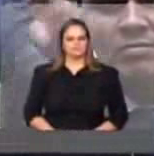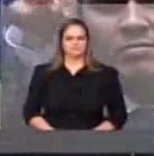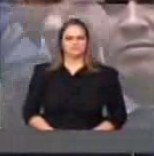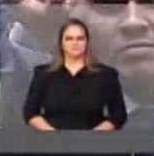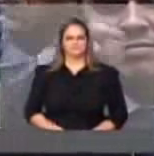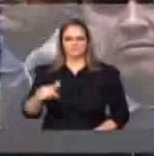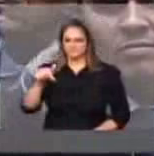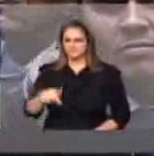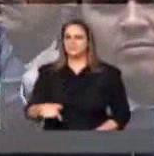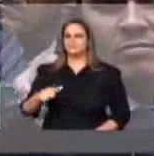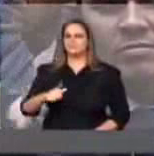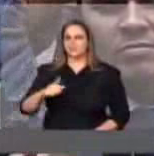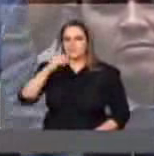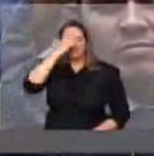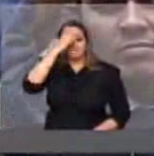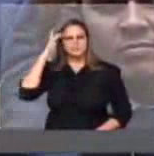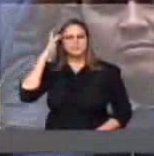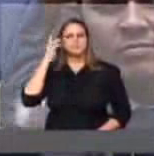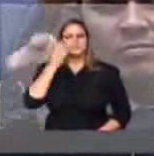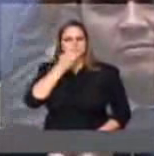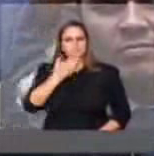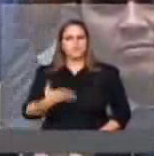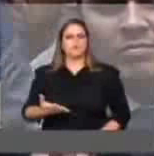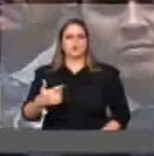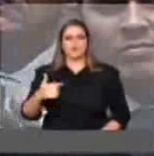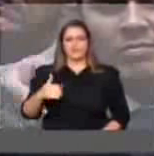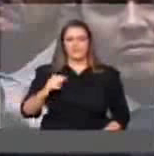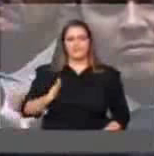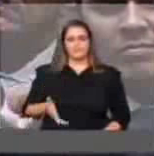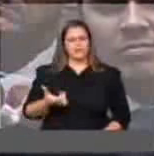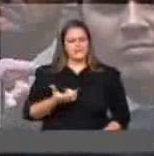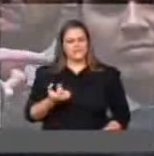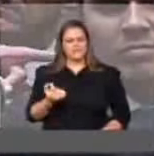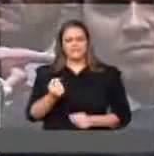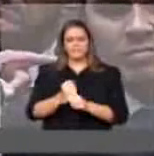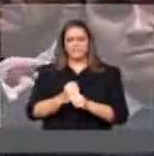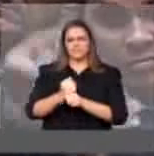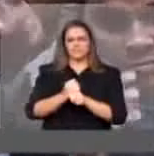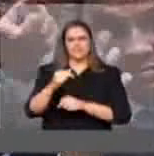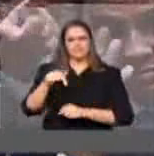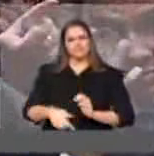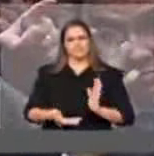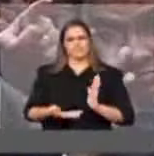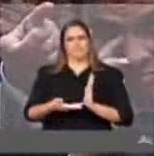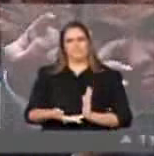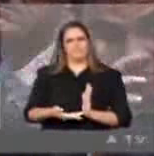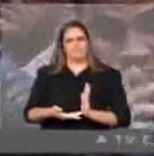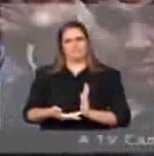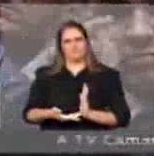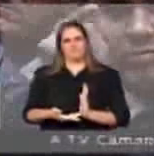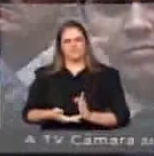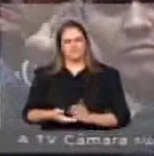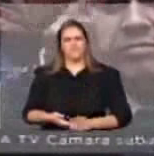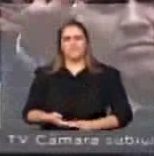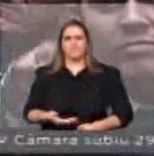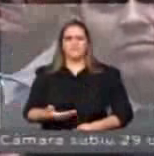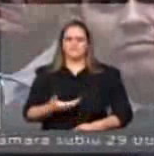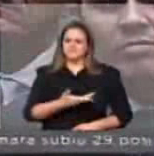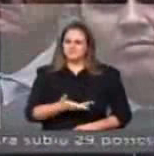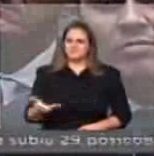Aqui tem homens de bem. Tenho 20 anos nesta casa. Companheiros,